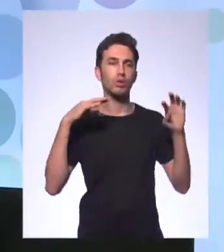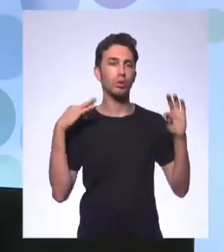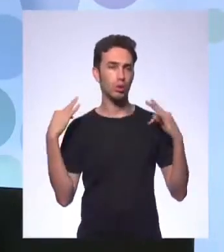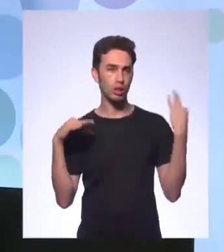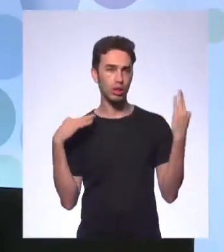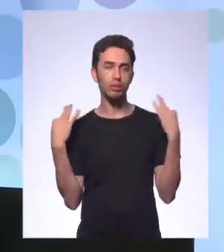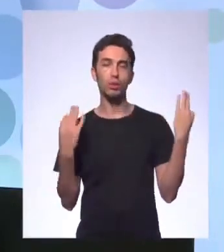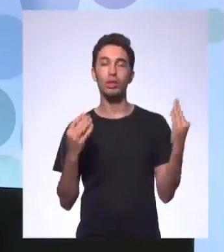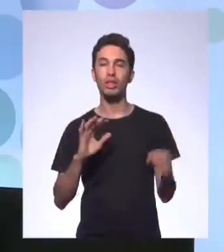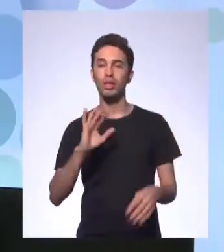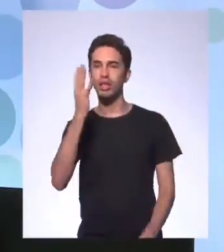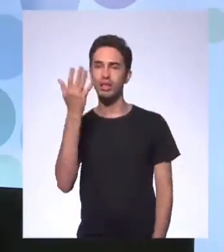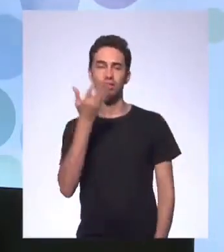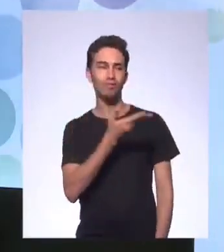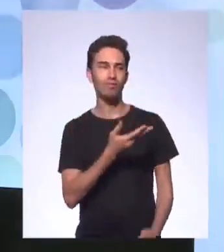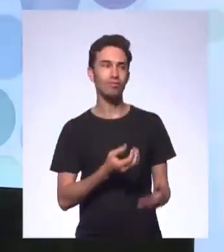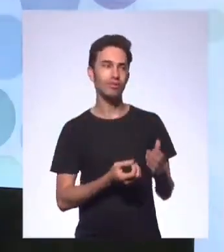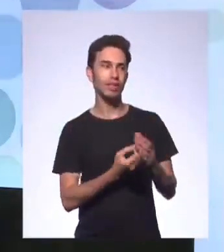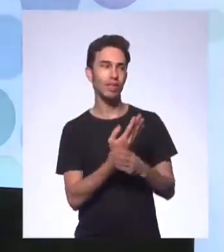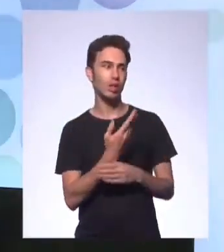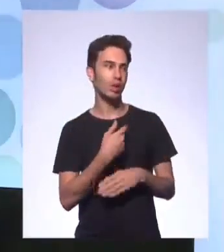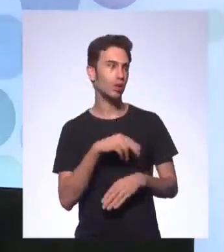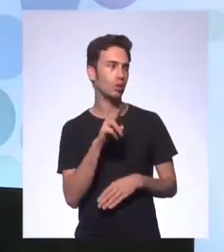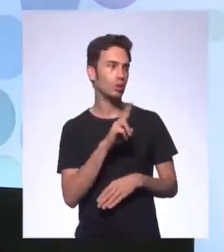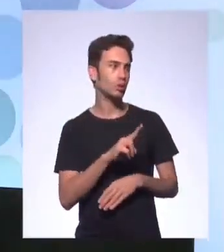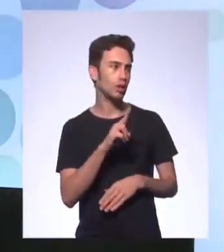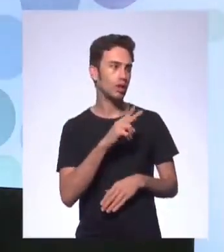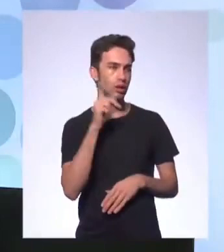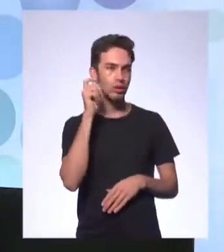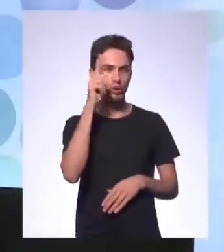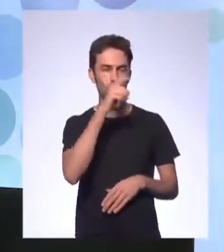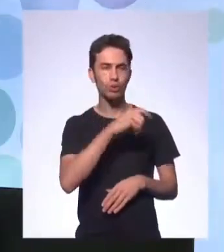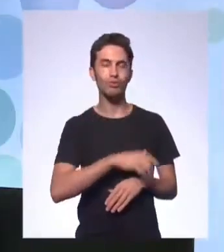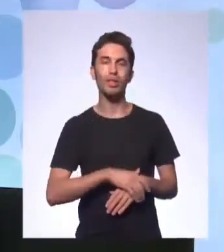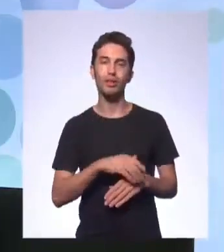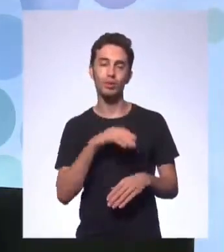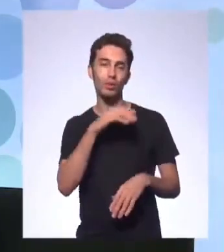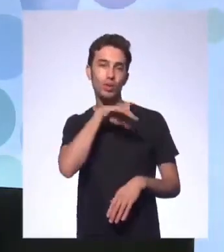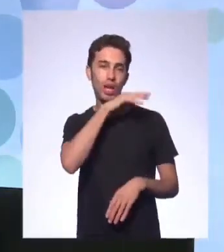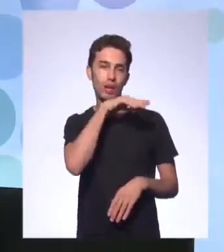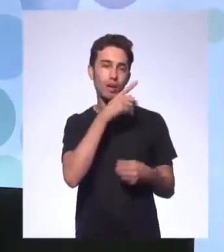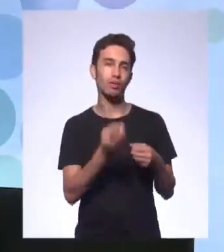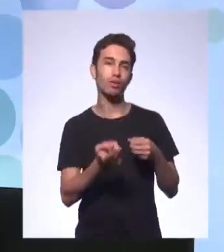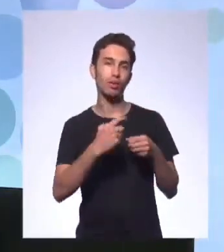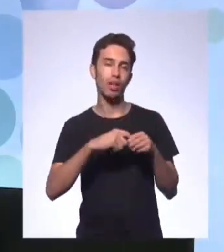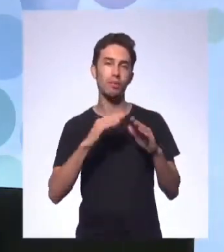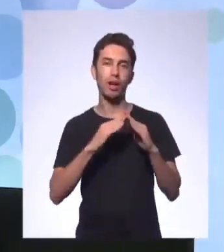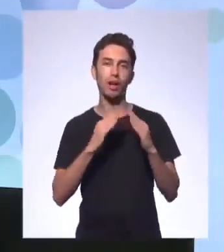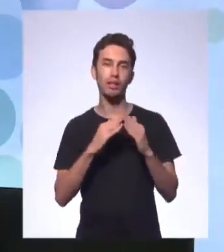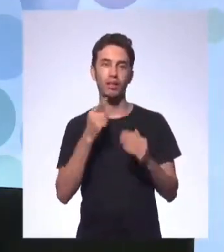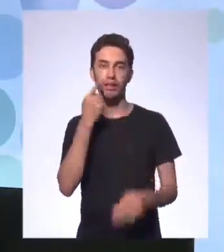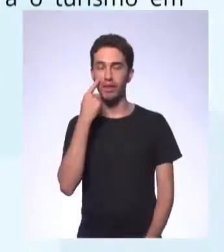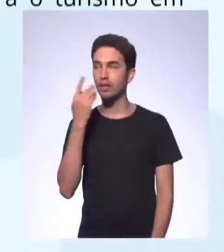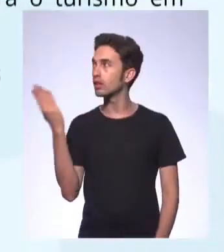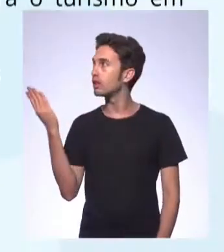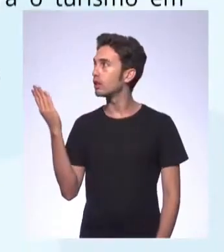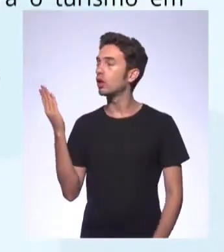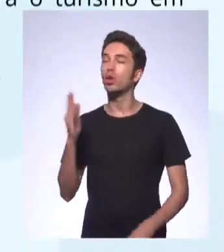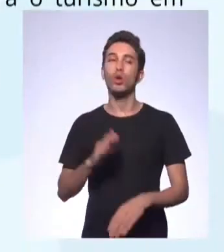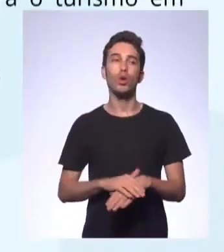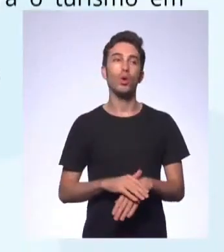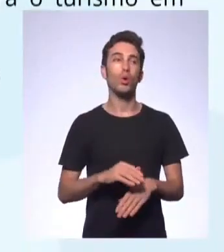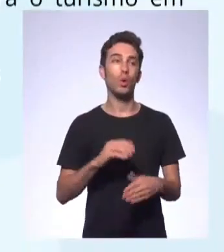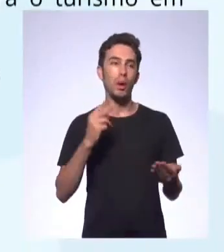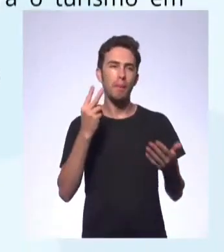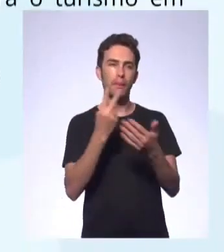acabou criando essa situação complexa aí dos animais terem que voltar para casa. Observem o trecho. O impacto da